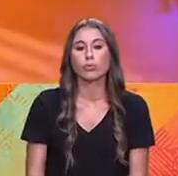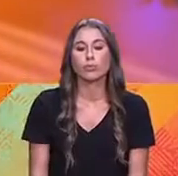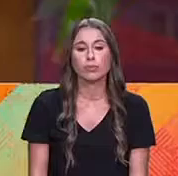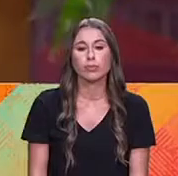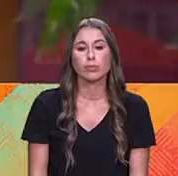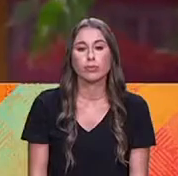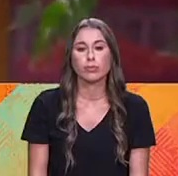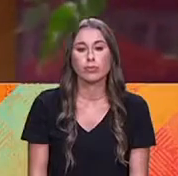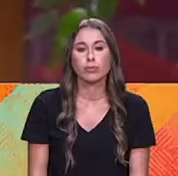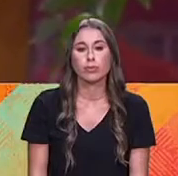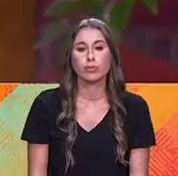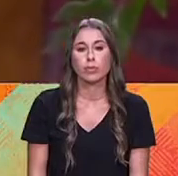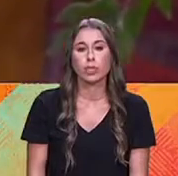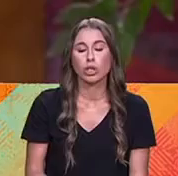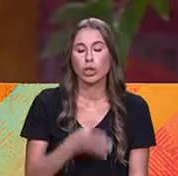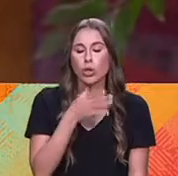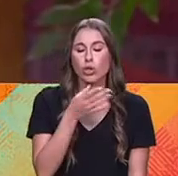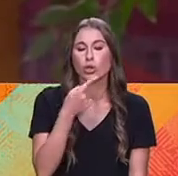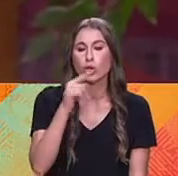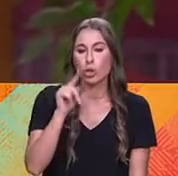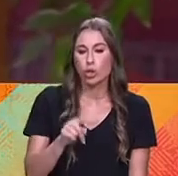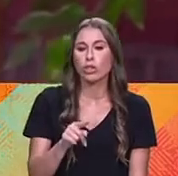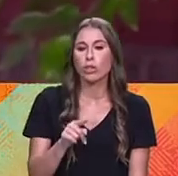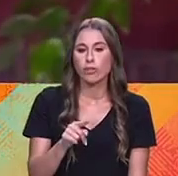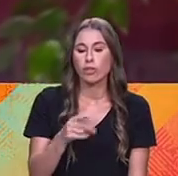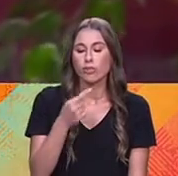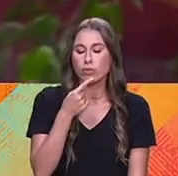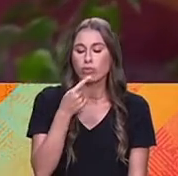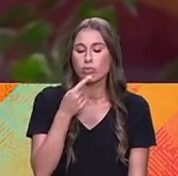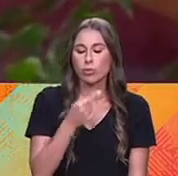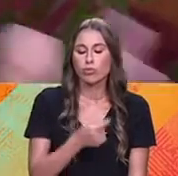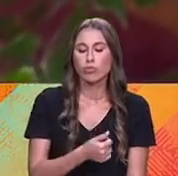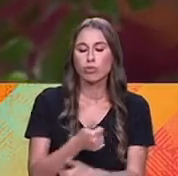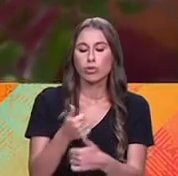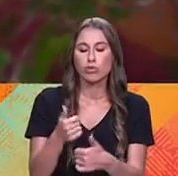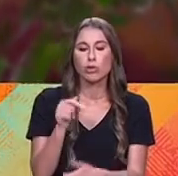E repito para que fique bem claro, para que tu